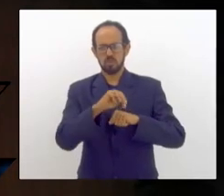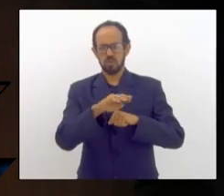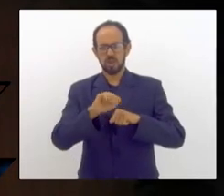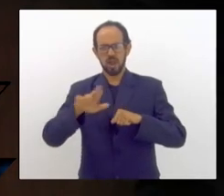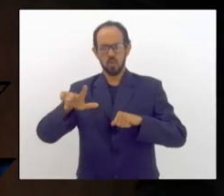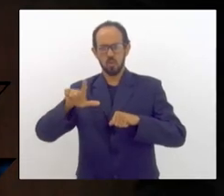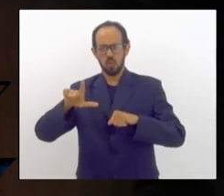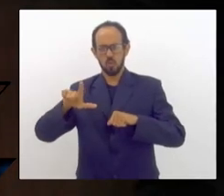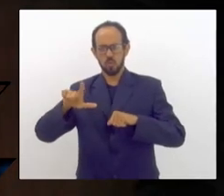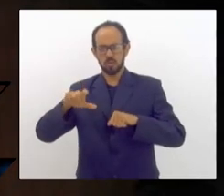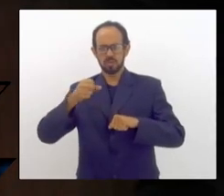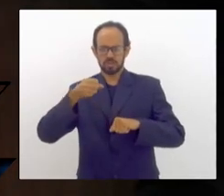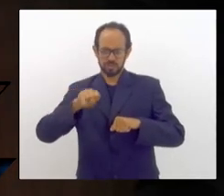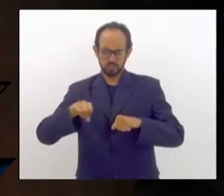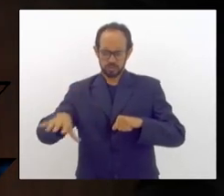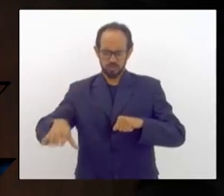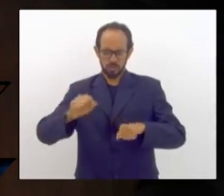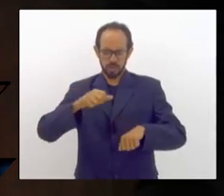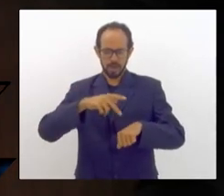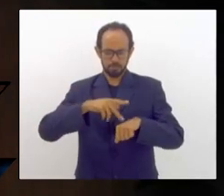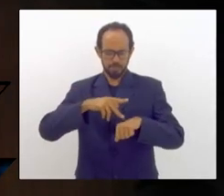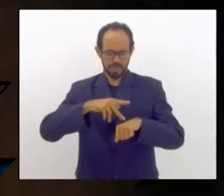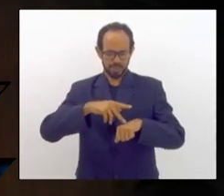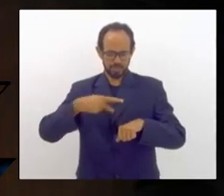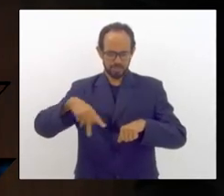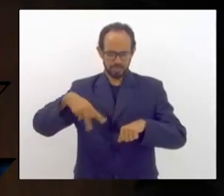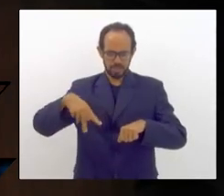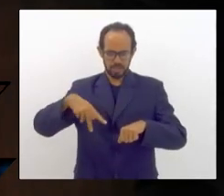você for pegar lá a ficha dele, você vai ver que ele não é tão assim.